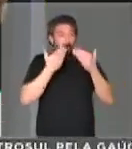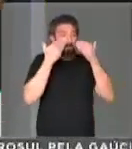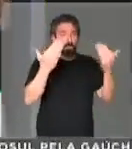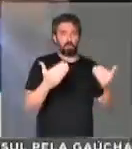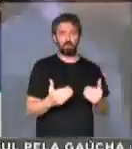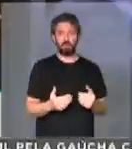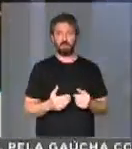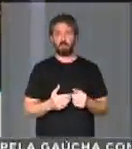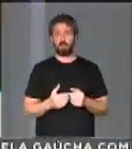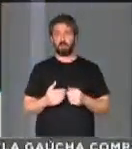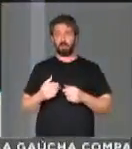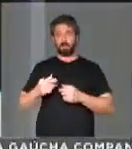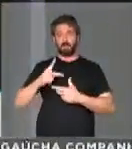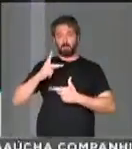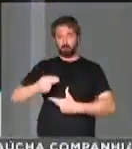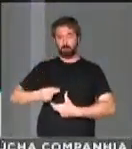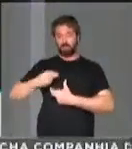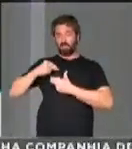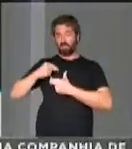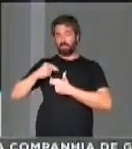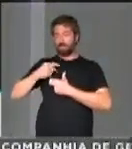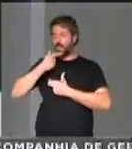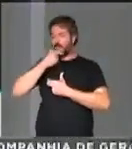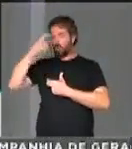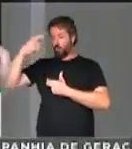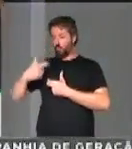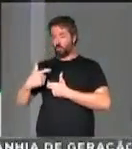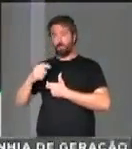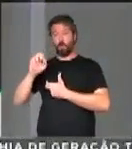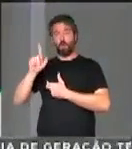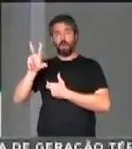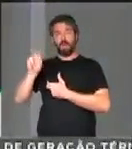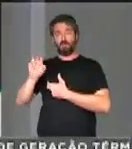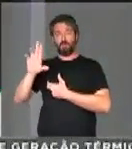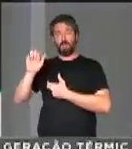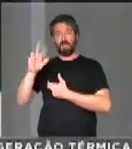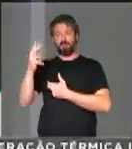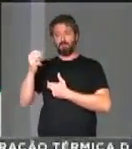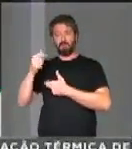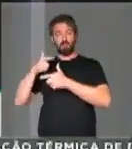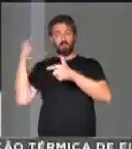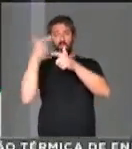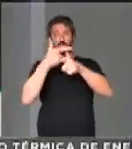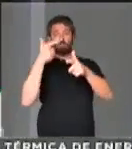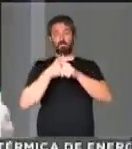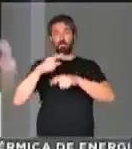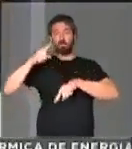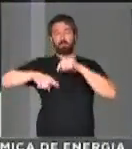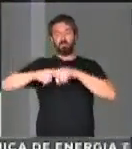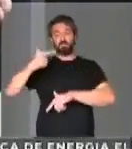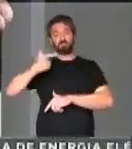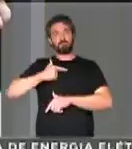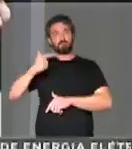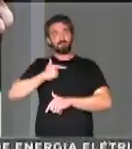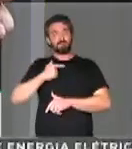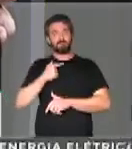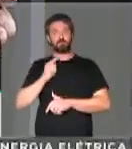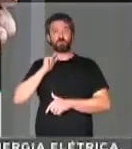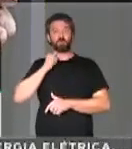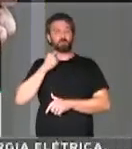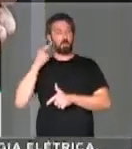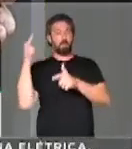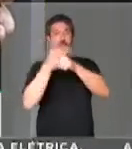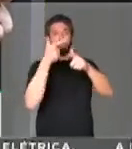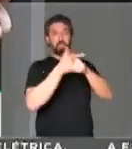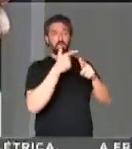Oferecer a mais alta comenda a quem está se dirigindo com os mais baixos termos aos ministros do